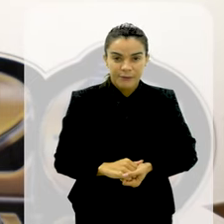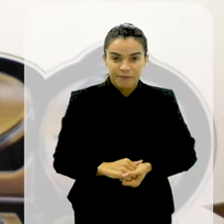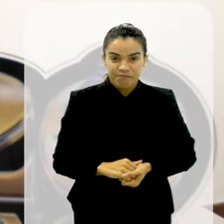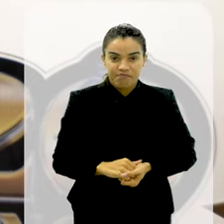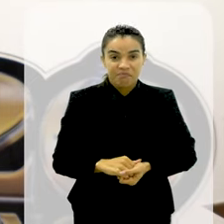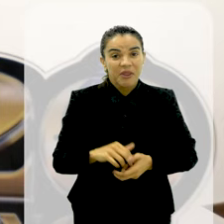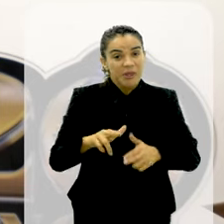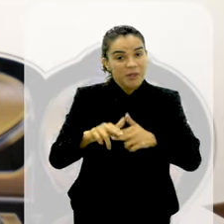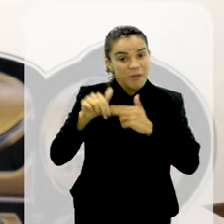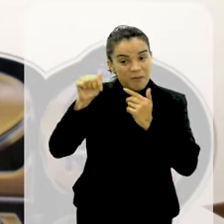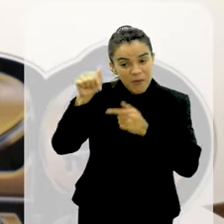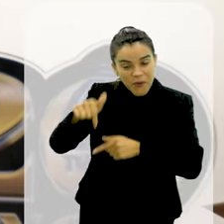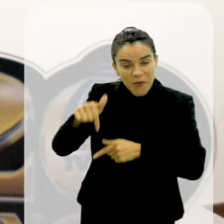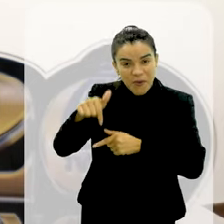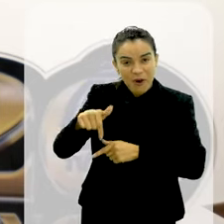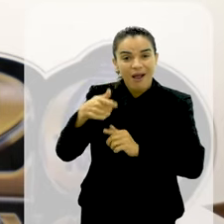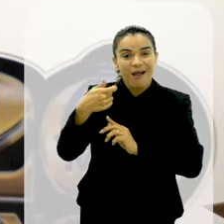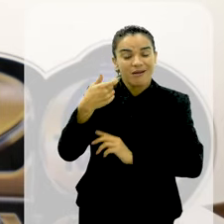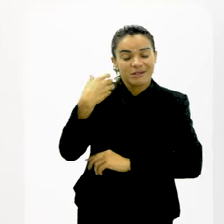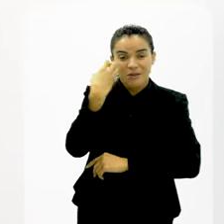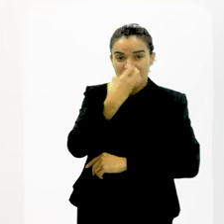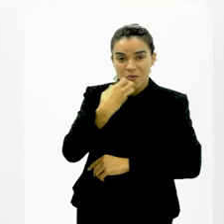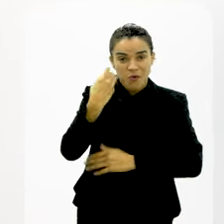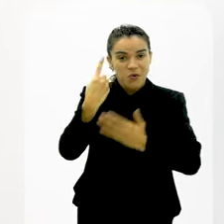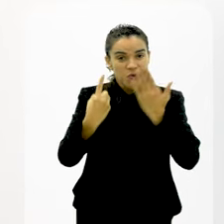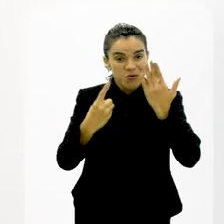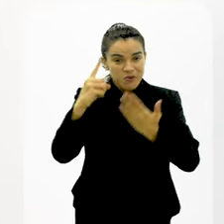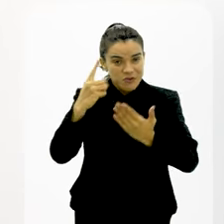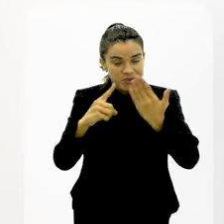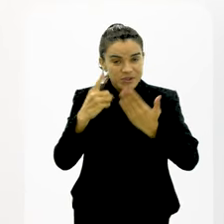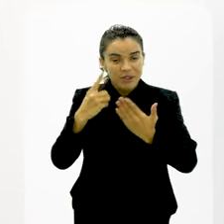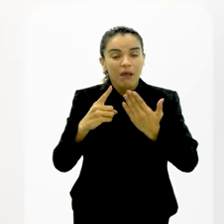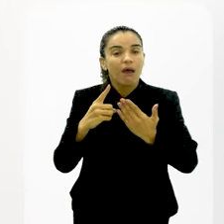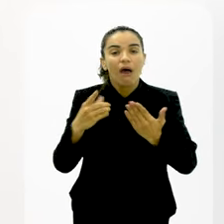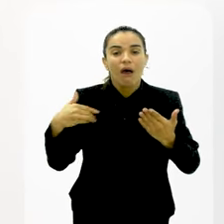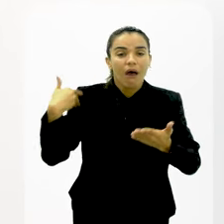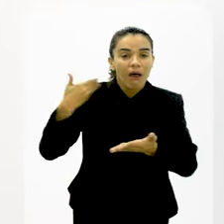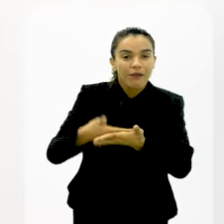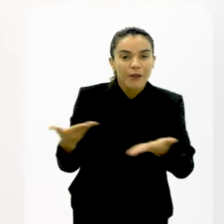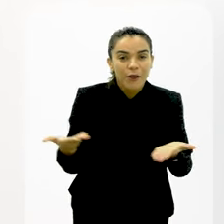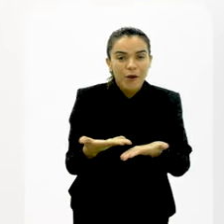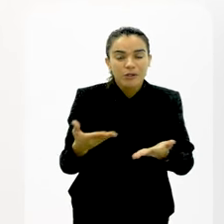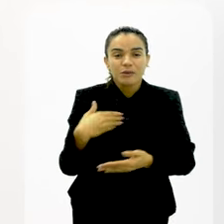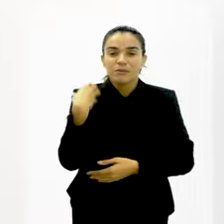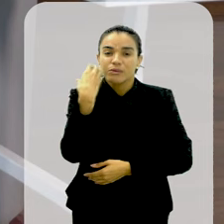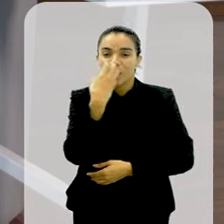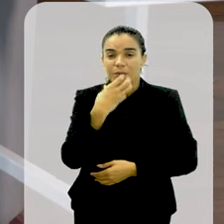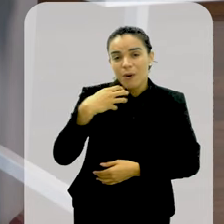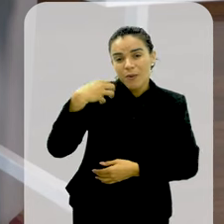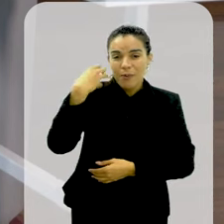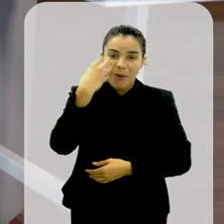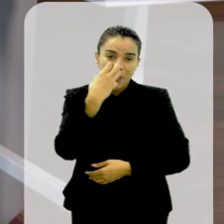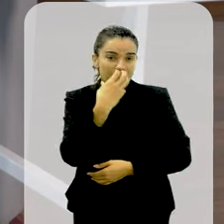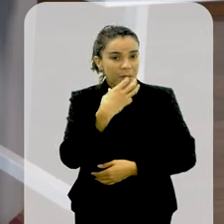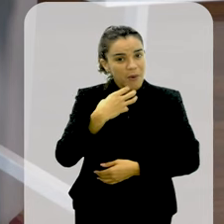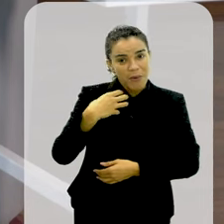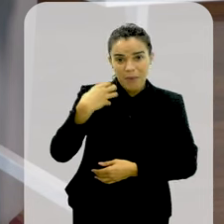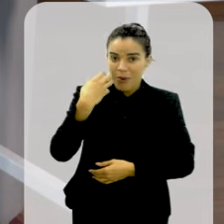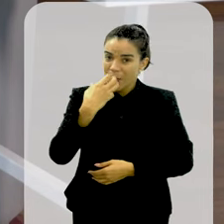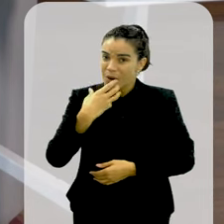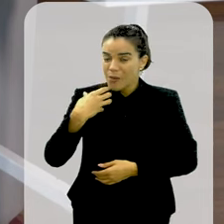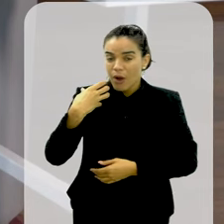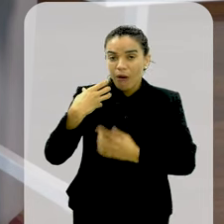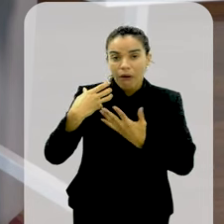pouquíssimas. E, através do samba da Viradouro, que era defendido pelo Vantuí, até hoje as pessoas cantam Nijinsky